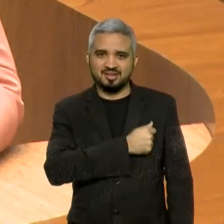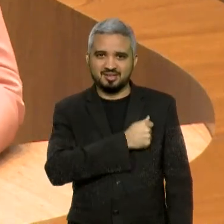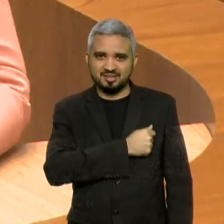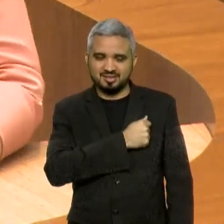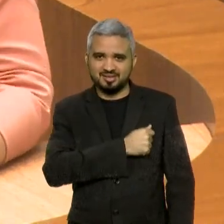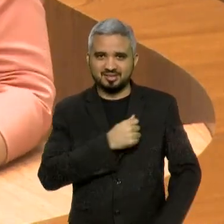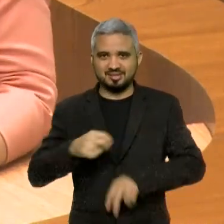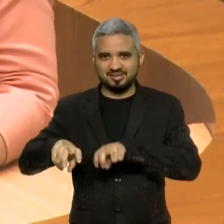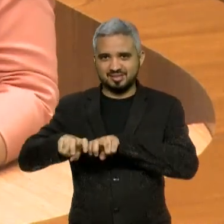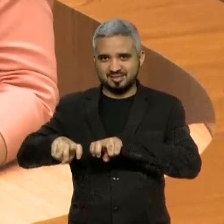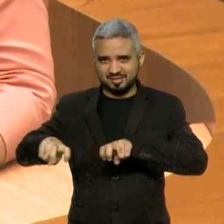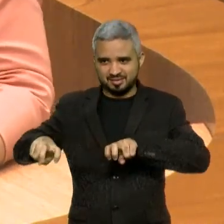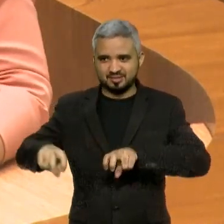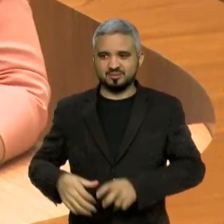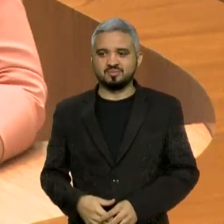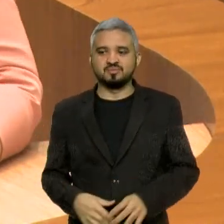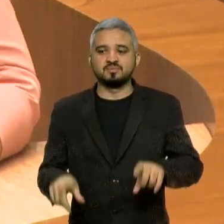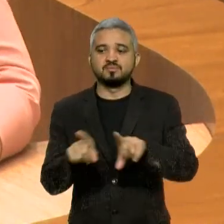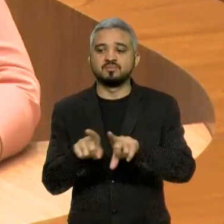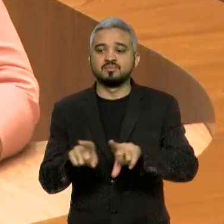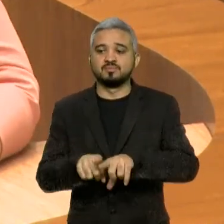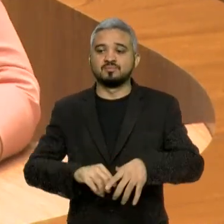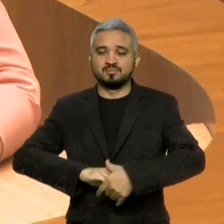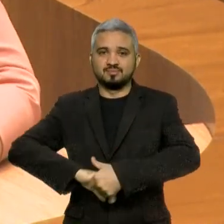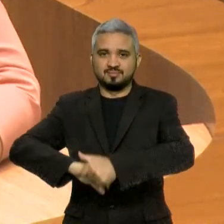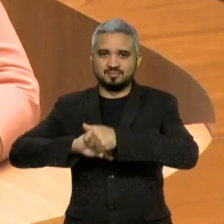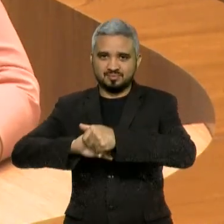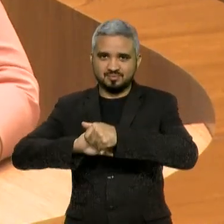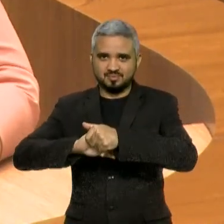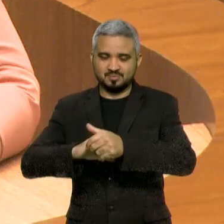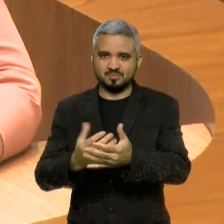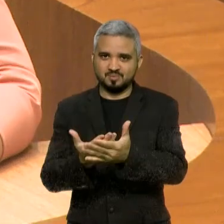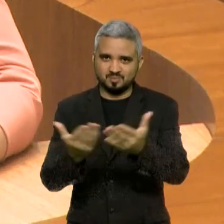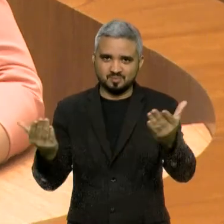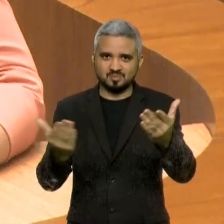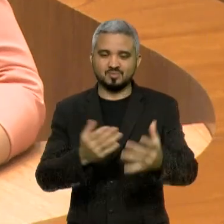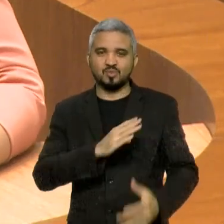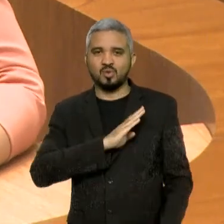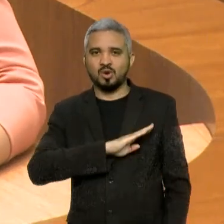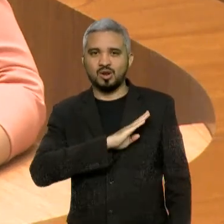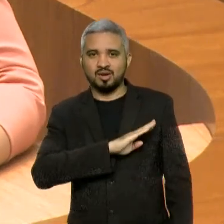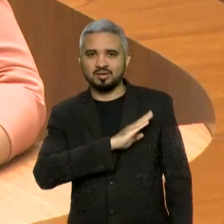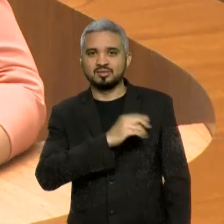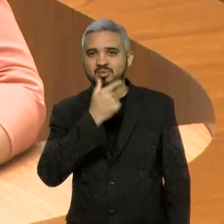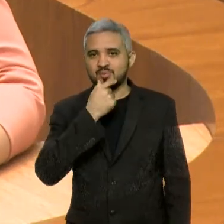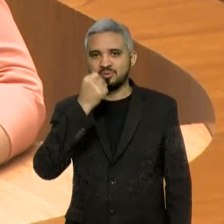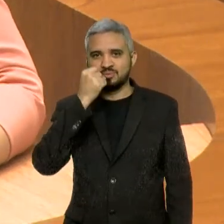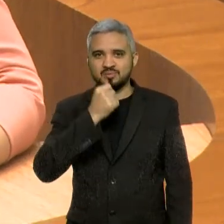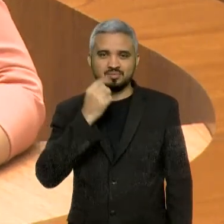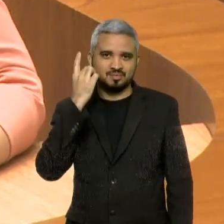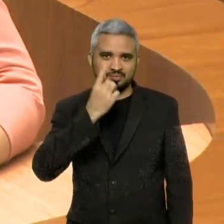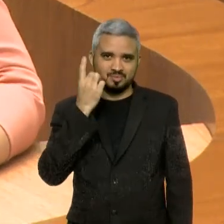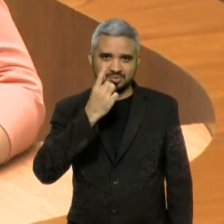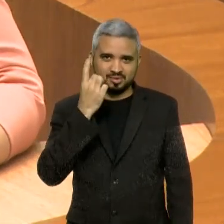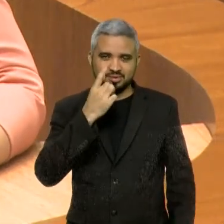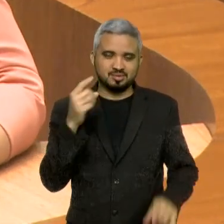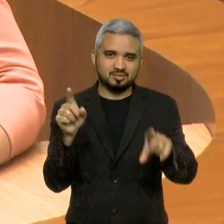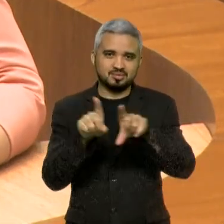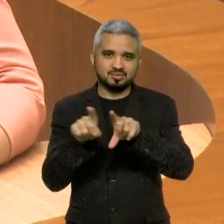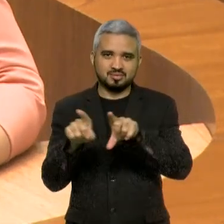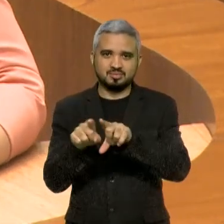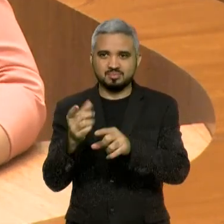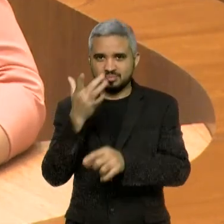no qual o cumprimento todos os colegas e colegas deputados aqui presente toda a imprensa